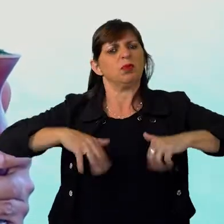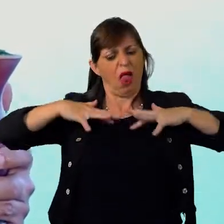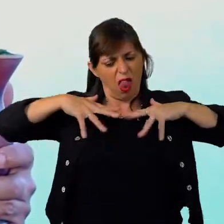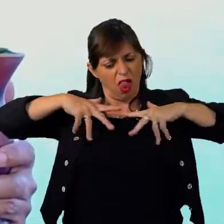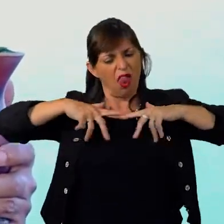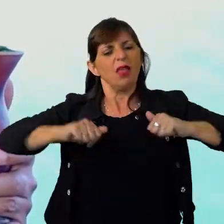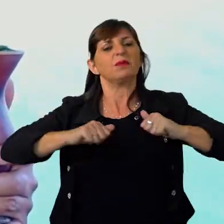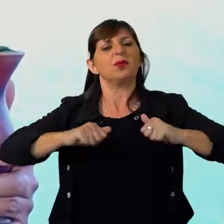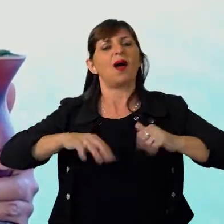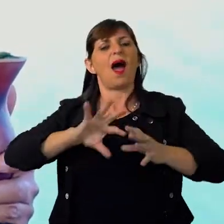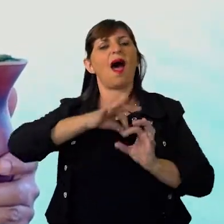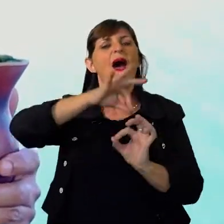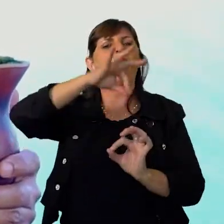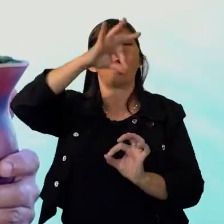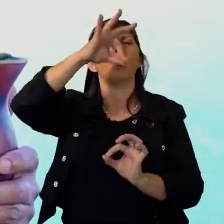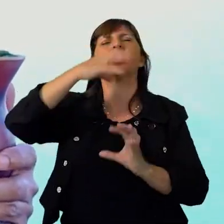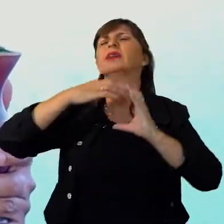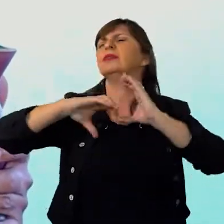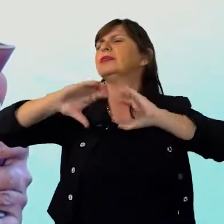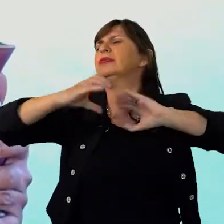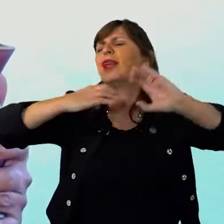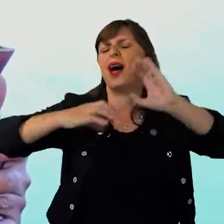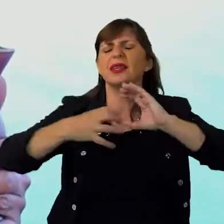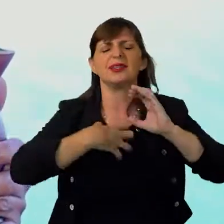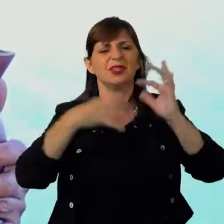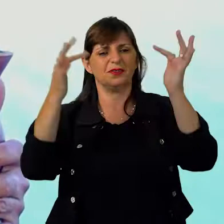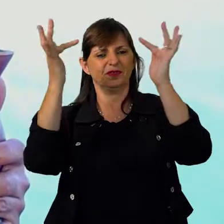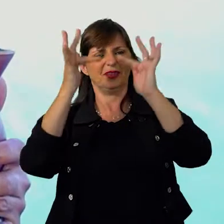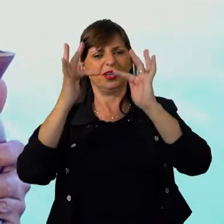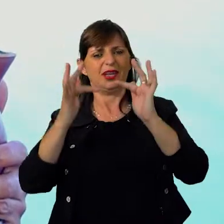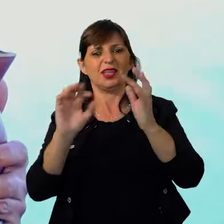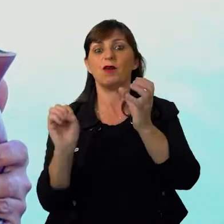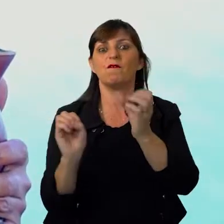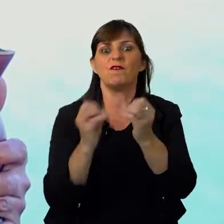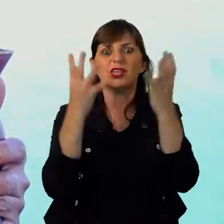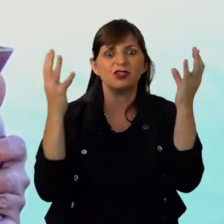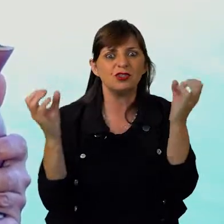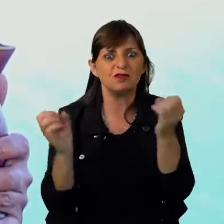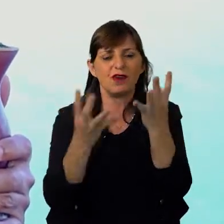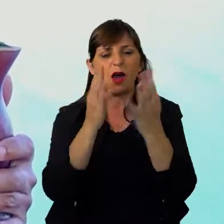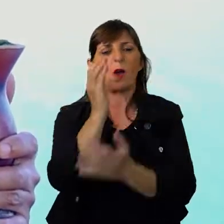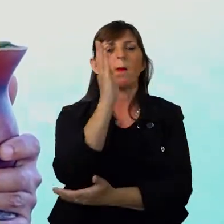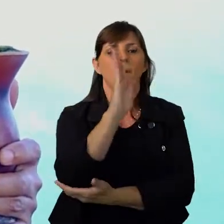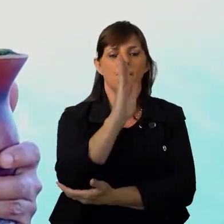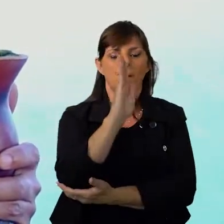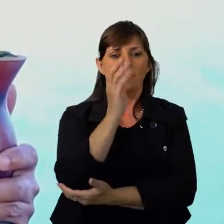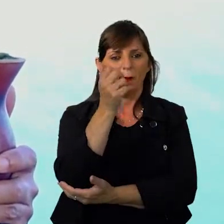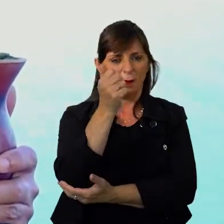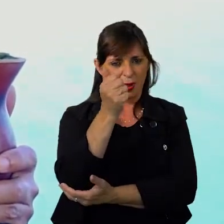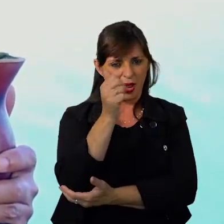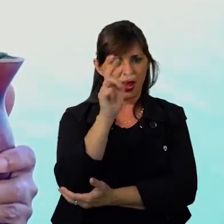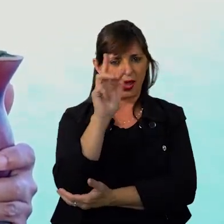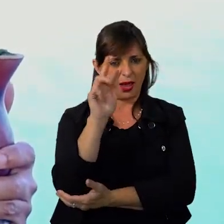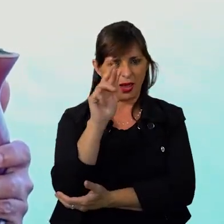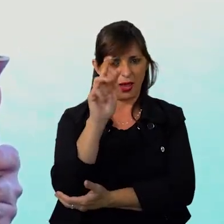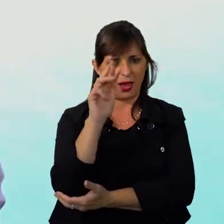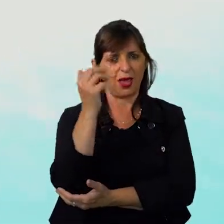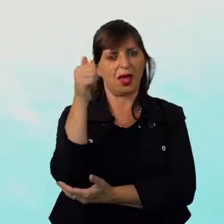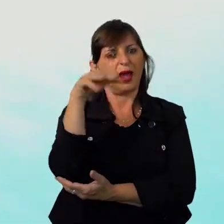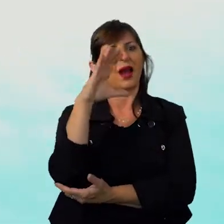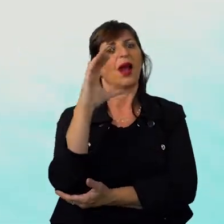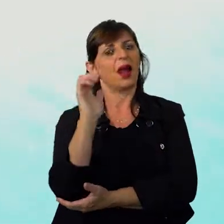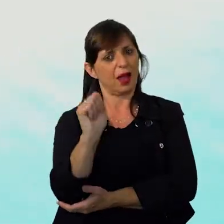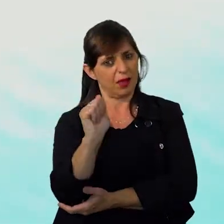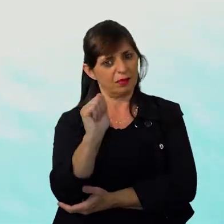na sequência o Festival da barranca e é criado pelos ângulos que foi o precursor